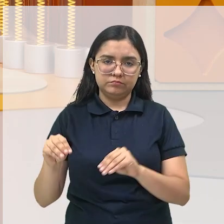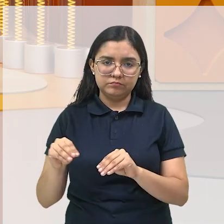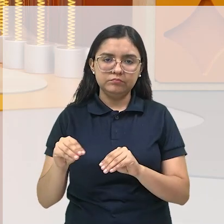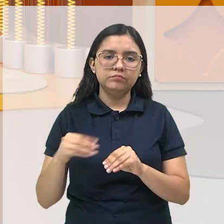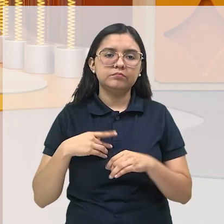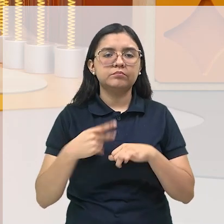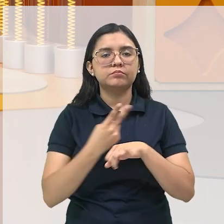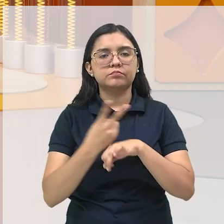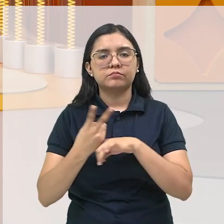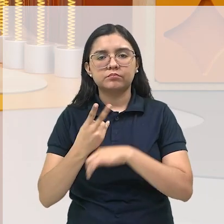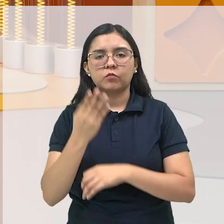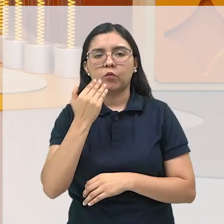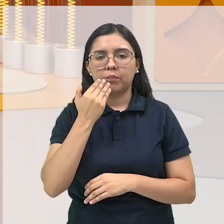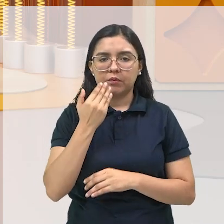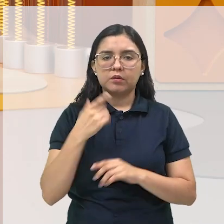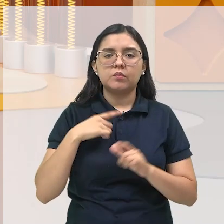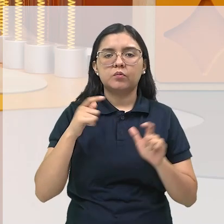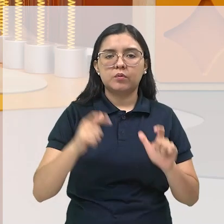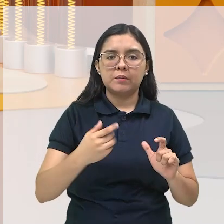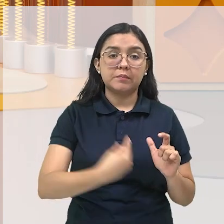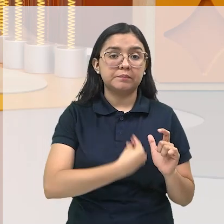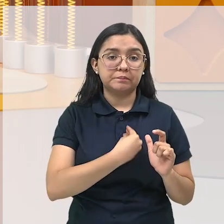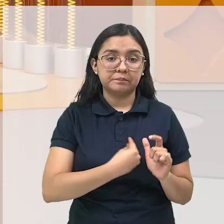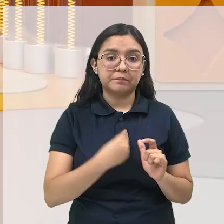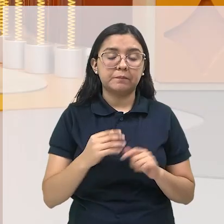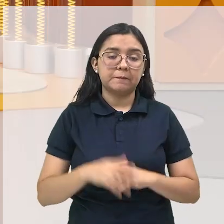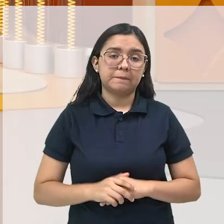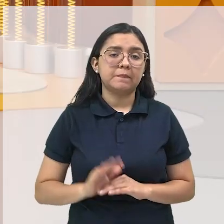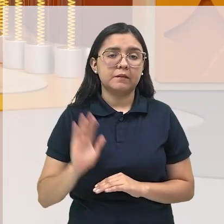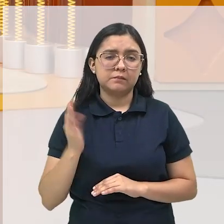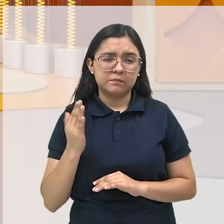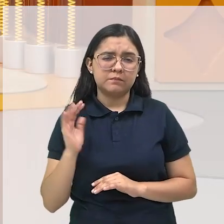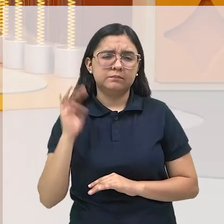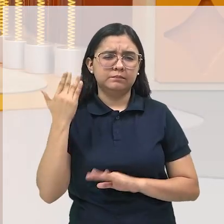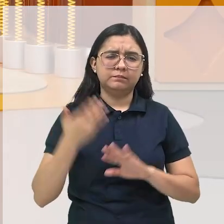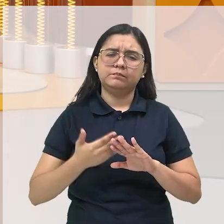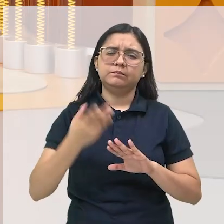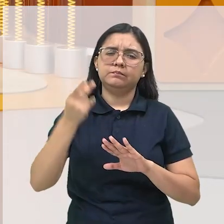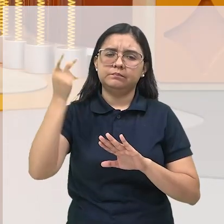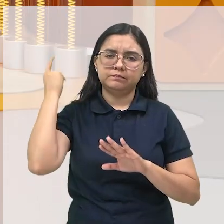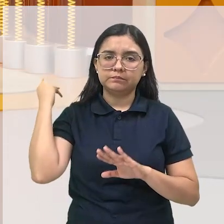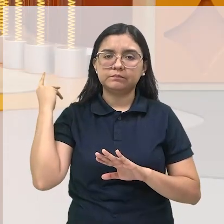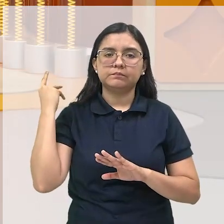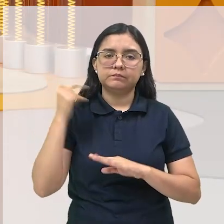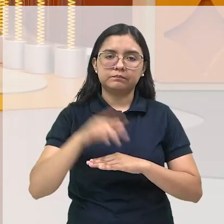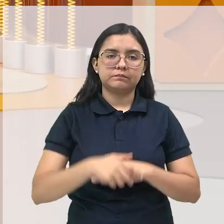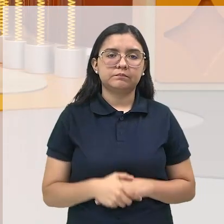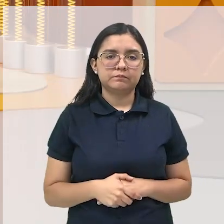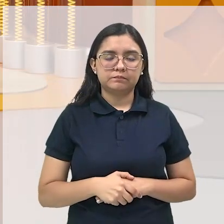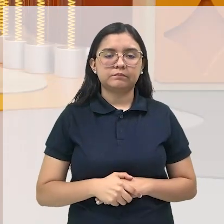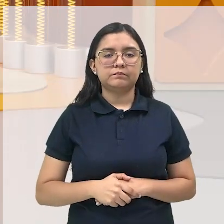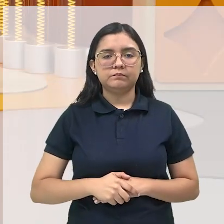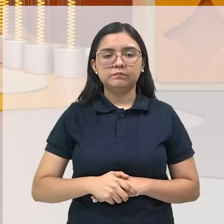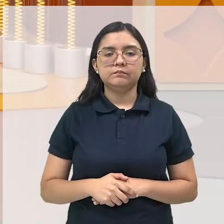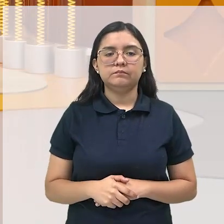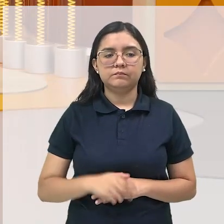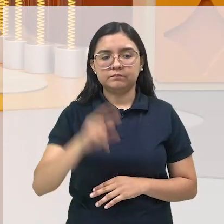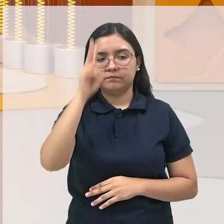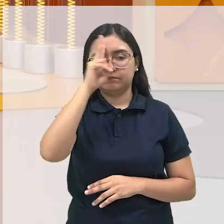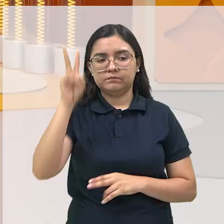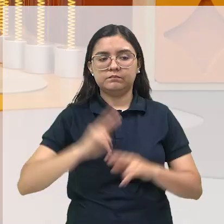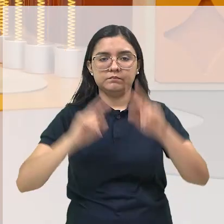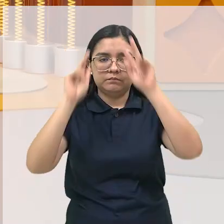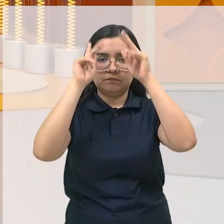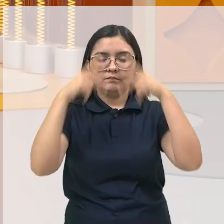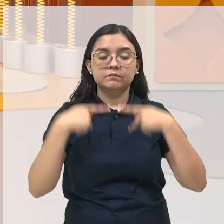procura de comida e de abrigo. Então essa prática é uma prática que ela é desde o começo da história da gente aí, né, enquanto